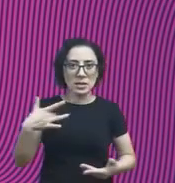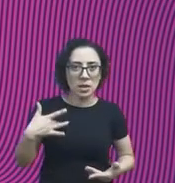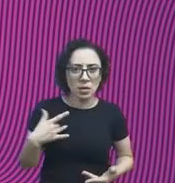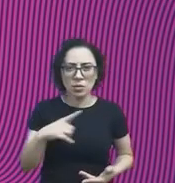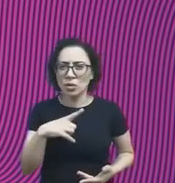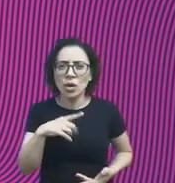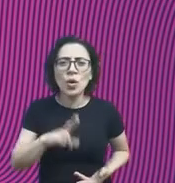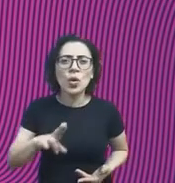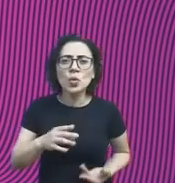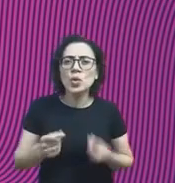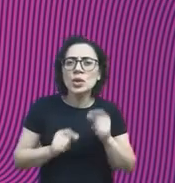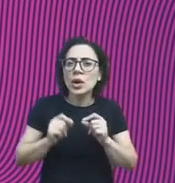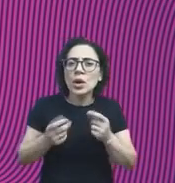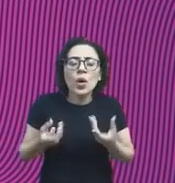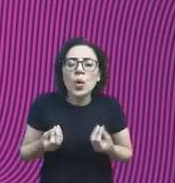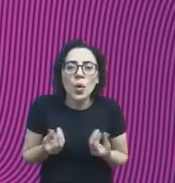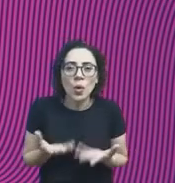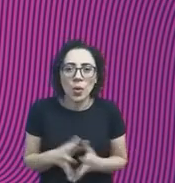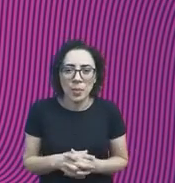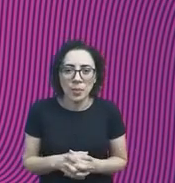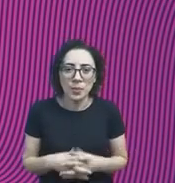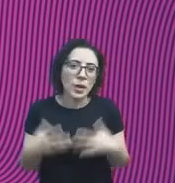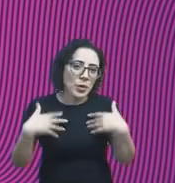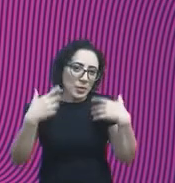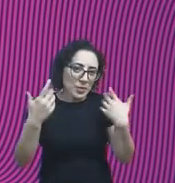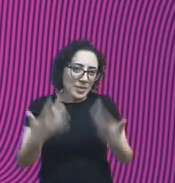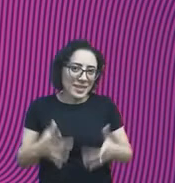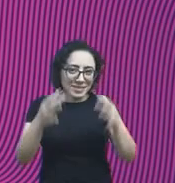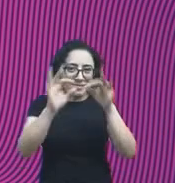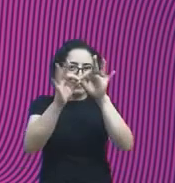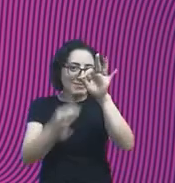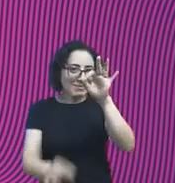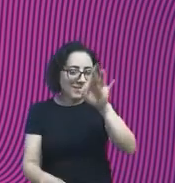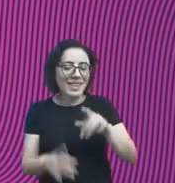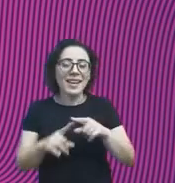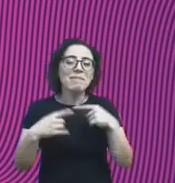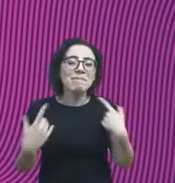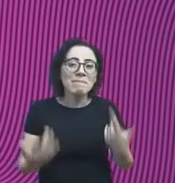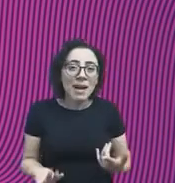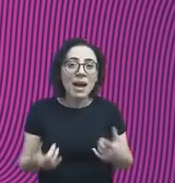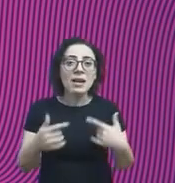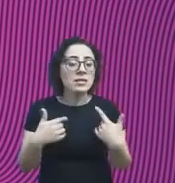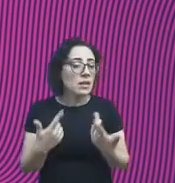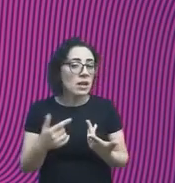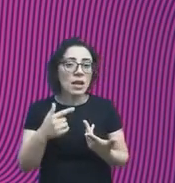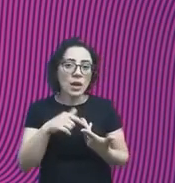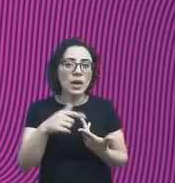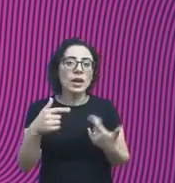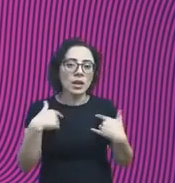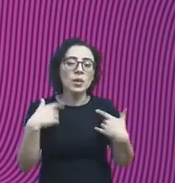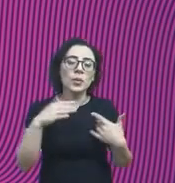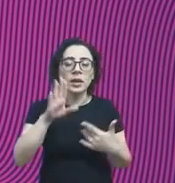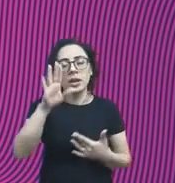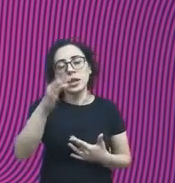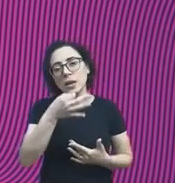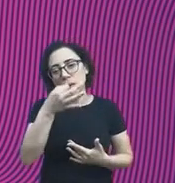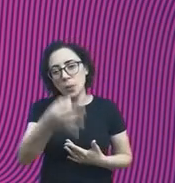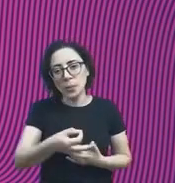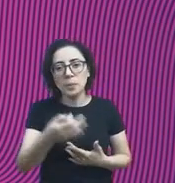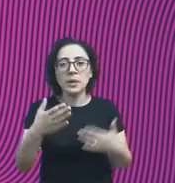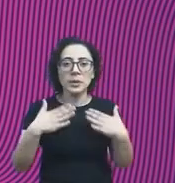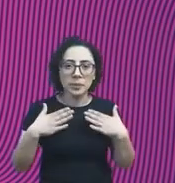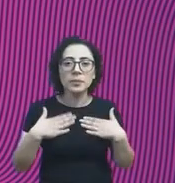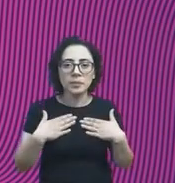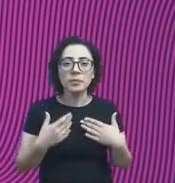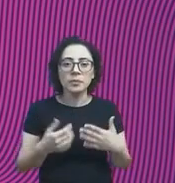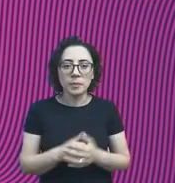não quero me estender, mas eram as duas ou três observações que queria fazer para, na verdade, gastar um